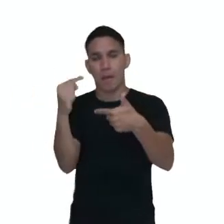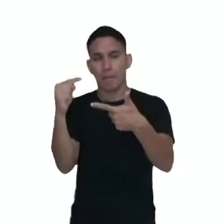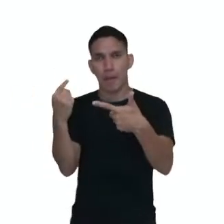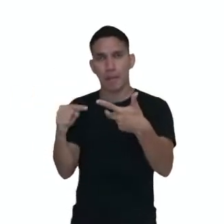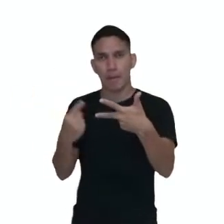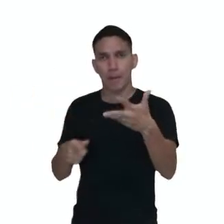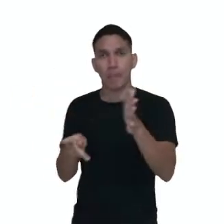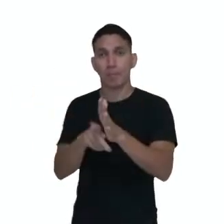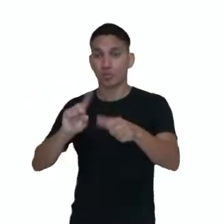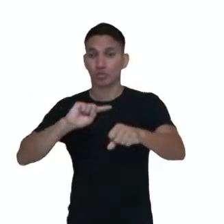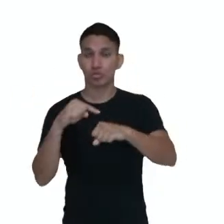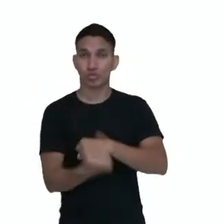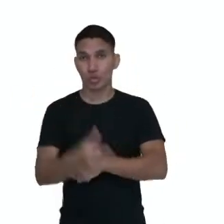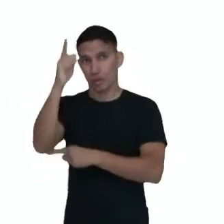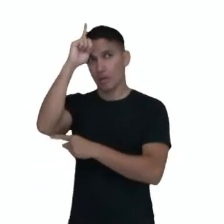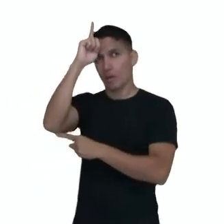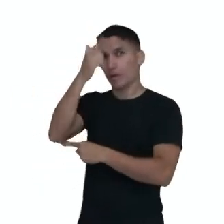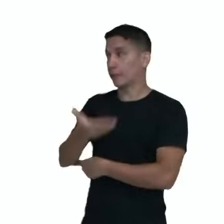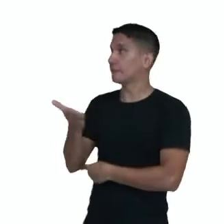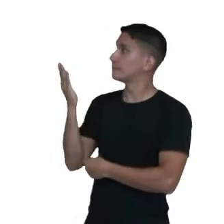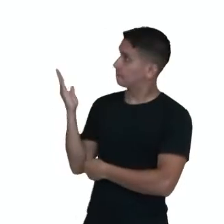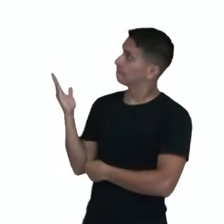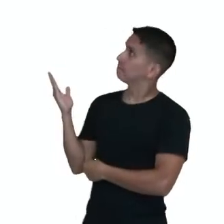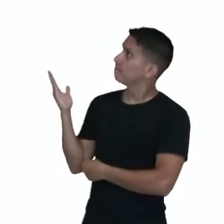geógrafo alemão Karl Ernst